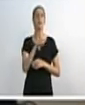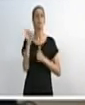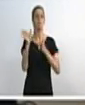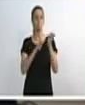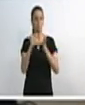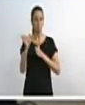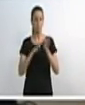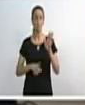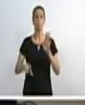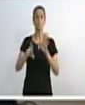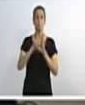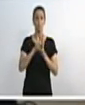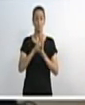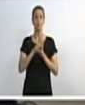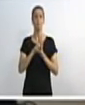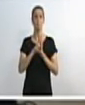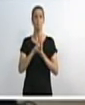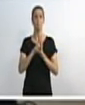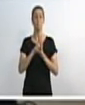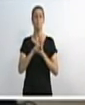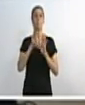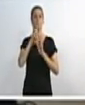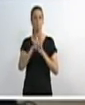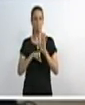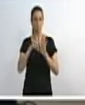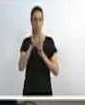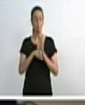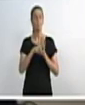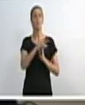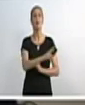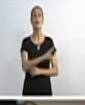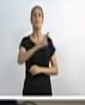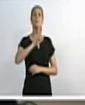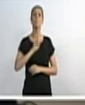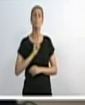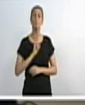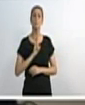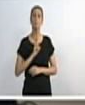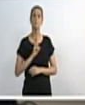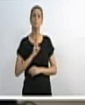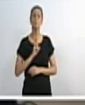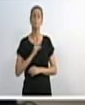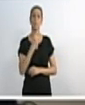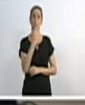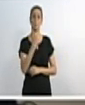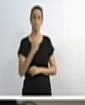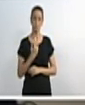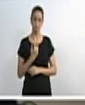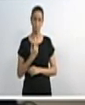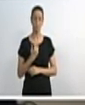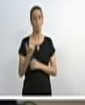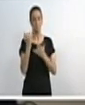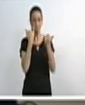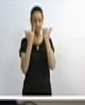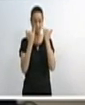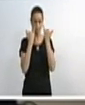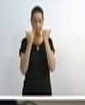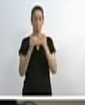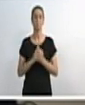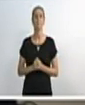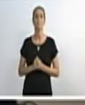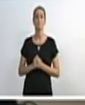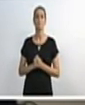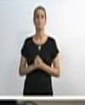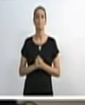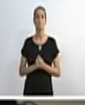legal, com base na legislação aplicável, responda ao seguinte pedido de informação. Foi retirada, em julho